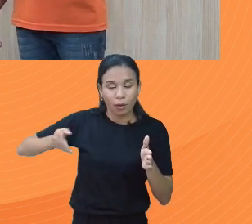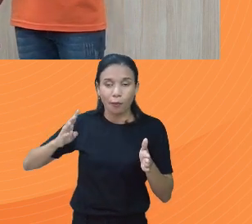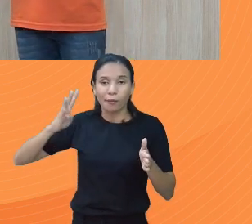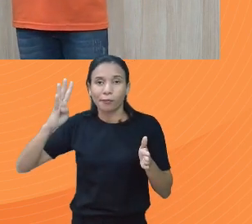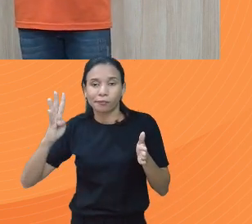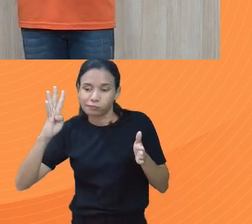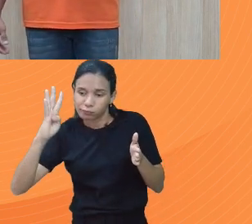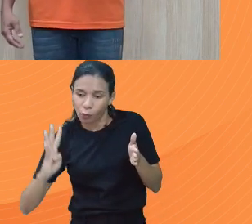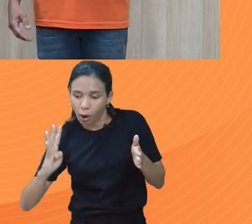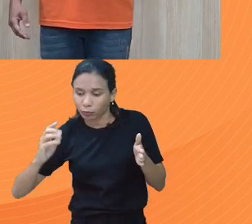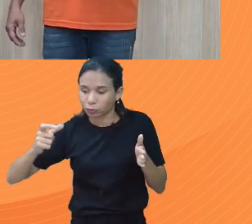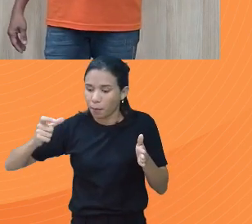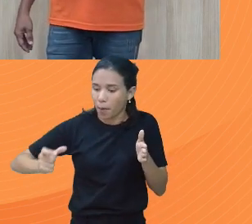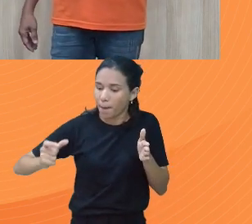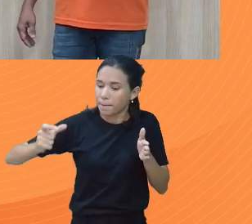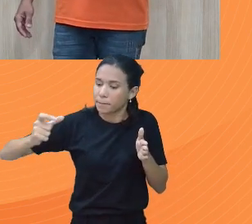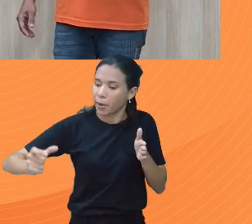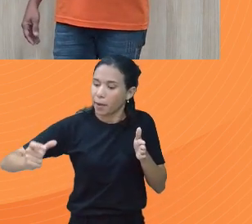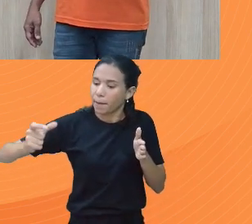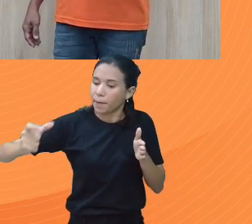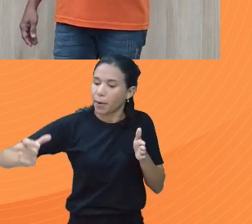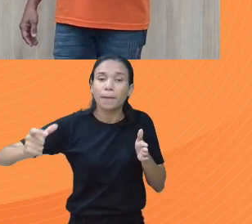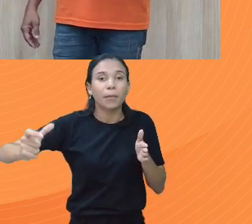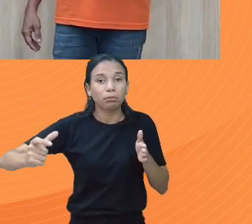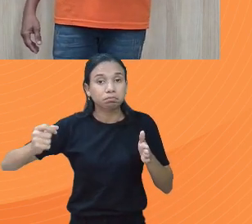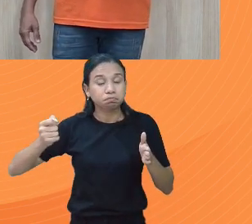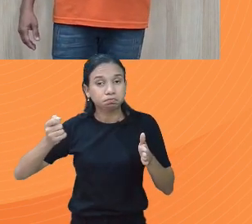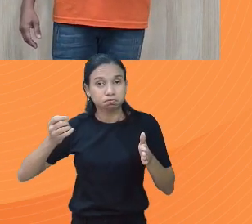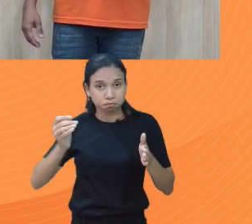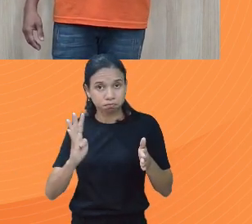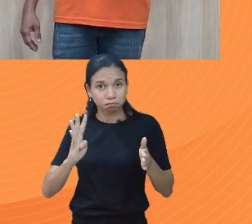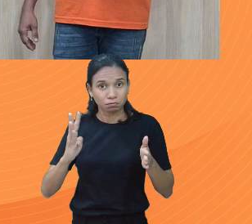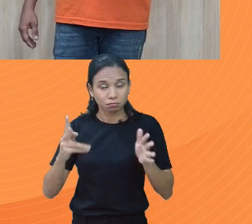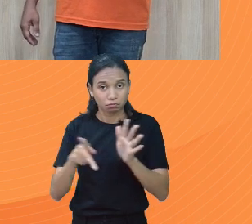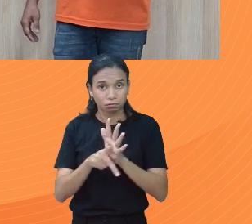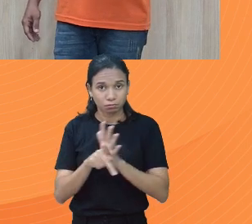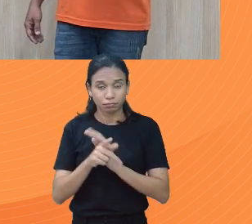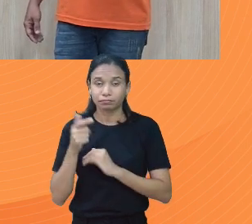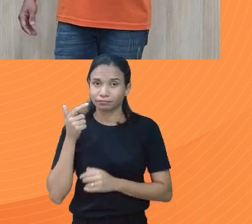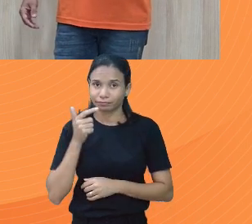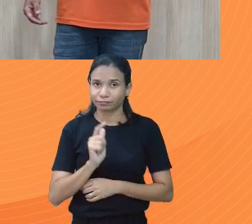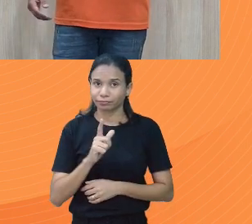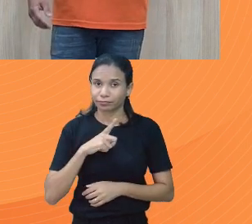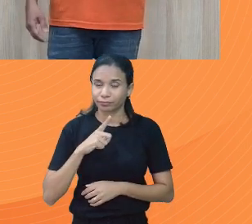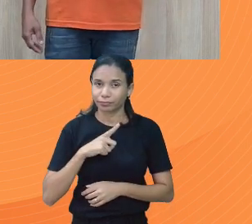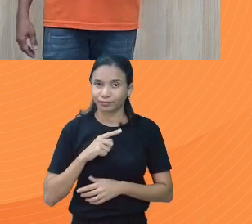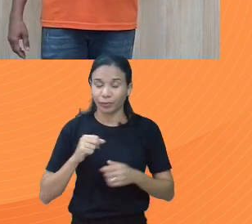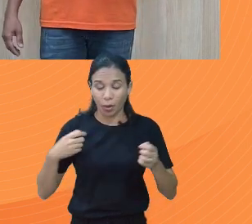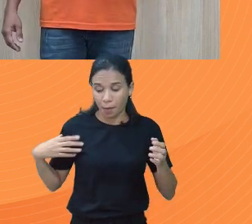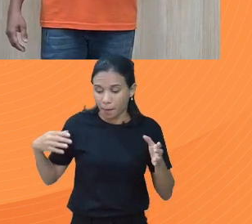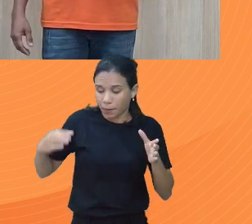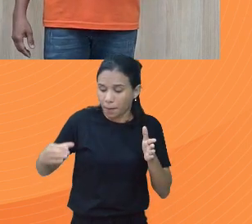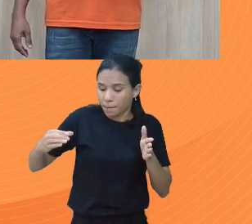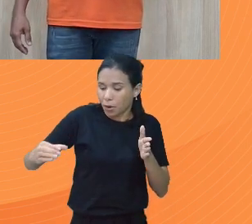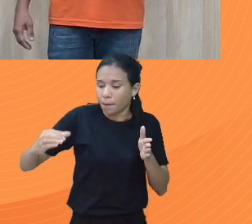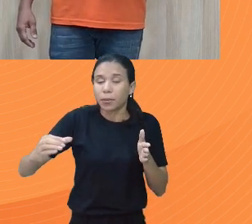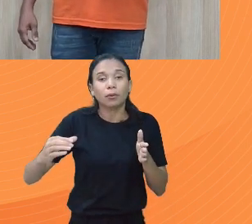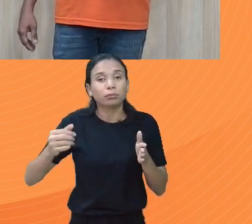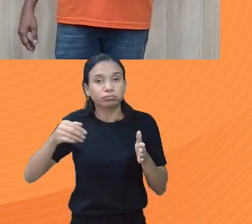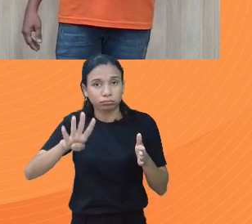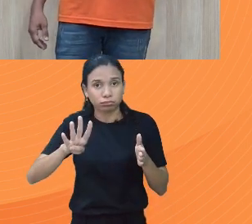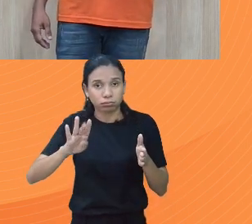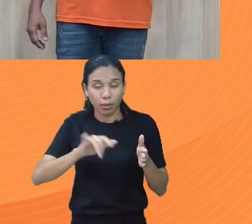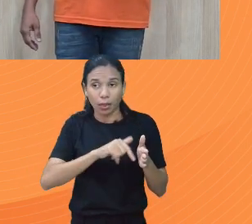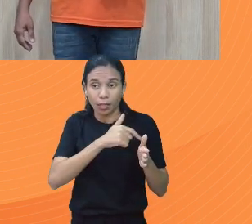fosse a altura dessa caixa, a gente tem 4 vasinhos. Então, 4 vasinhos, um ao lado do outro. A